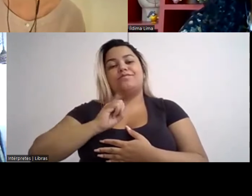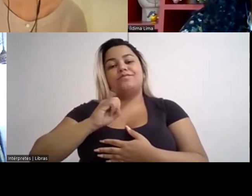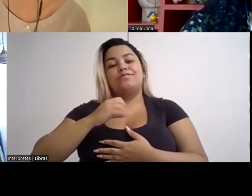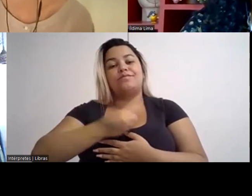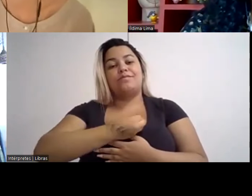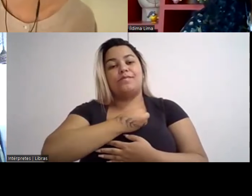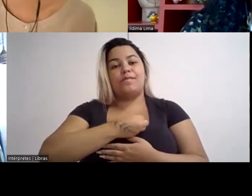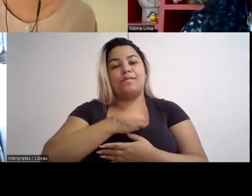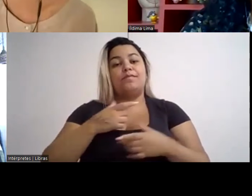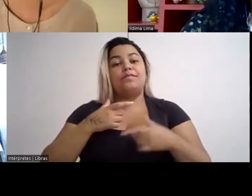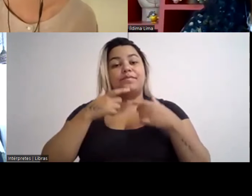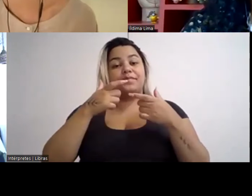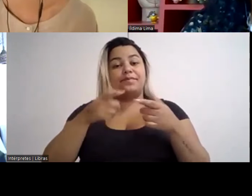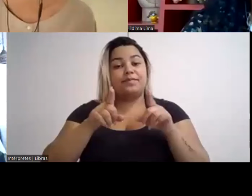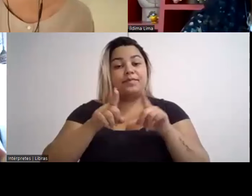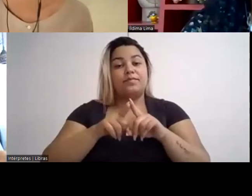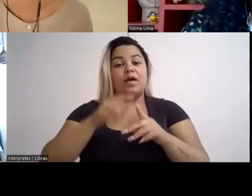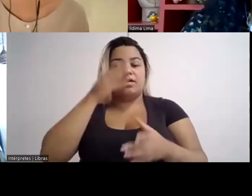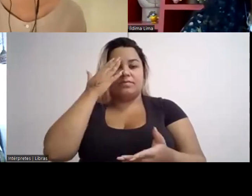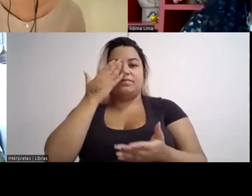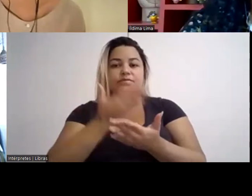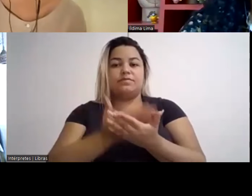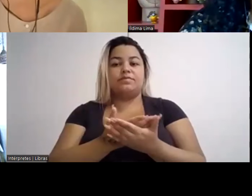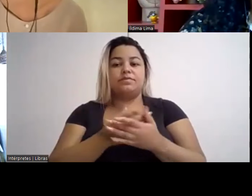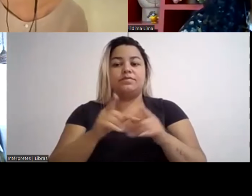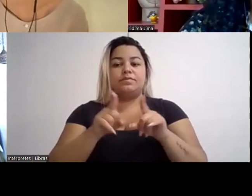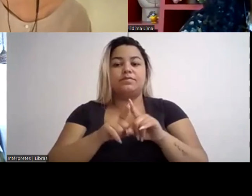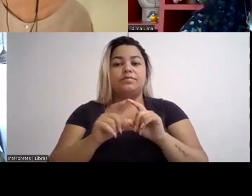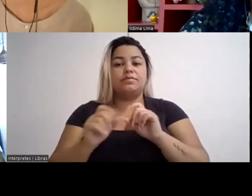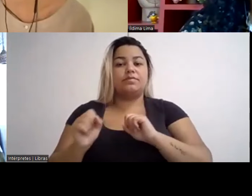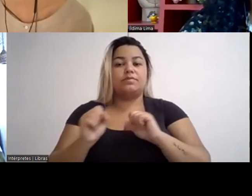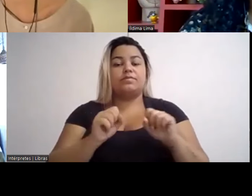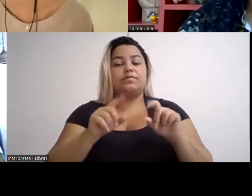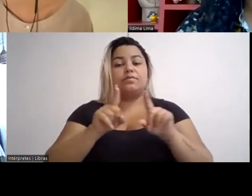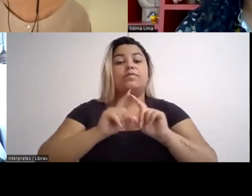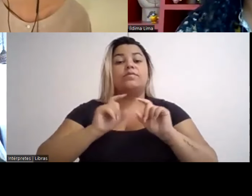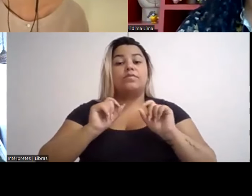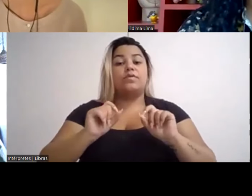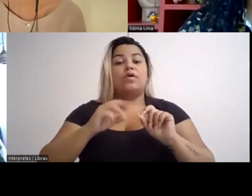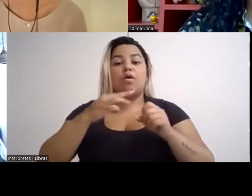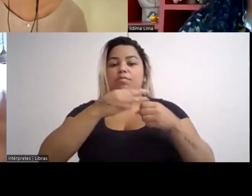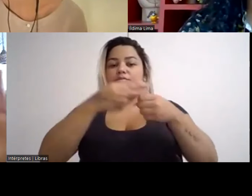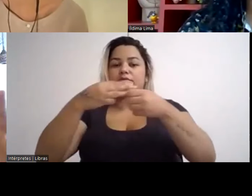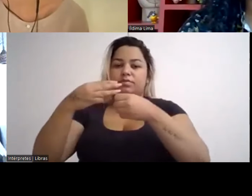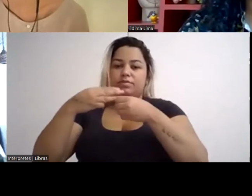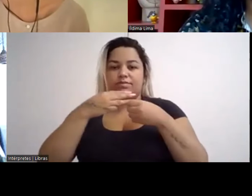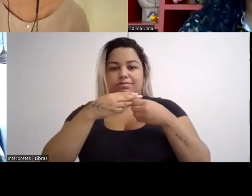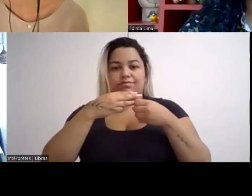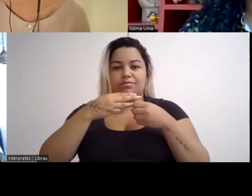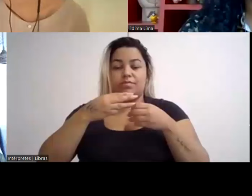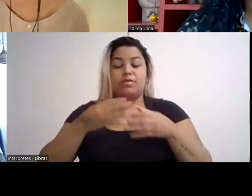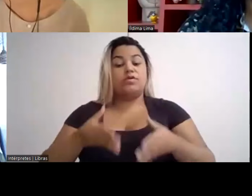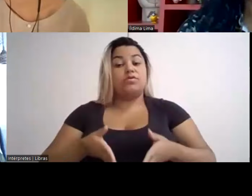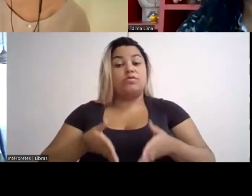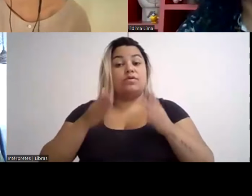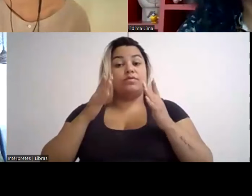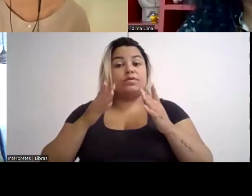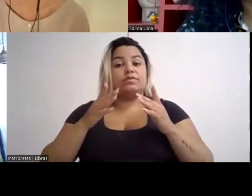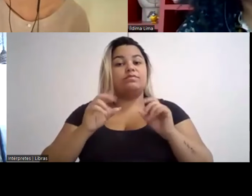Então, acredito muito que a gente precisa pensar políticas públicas municipais exatamente de baixo para cima, né? A gente